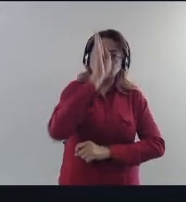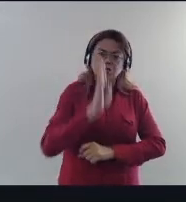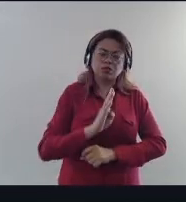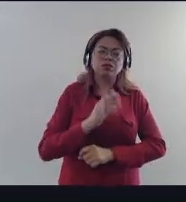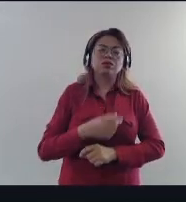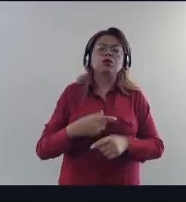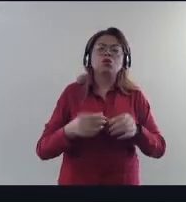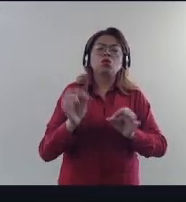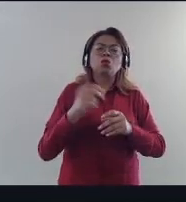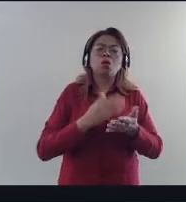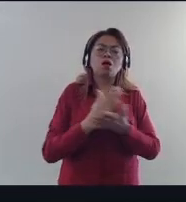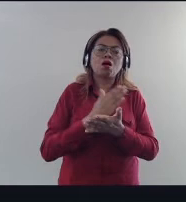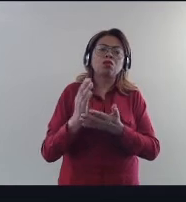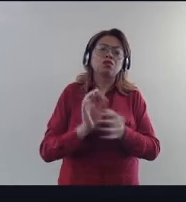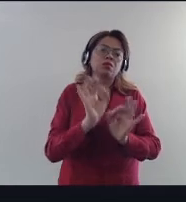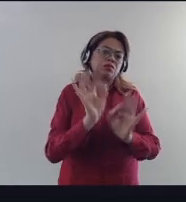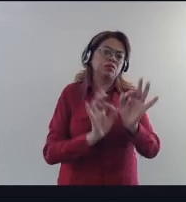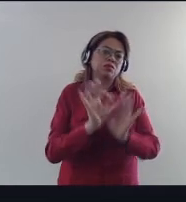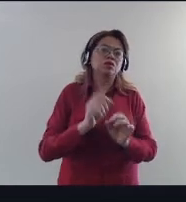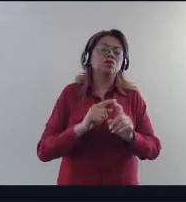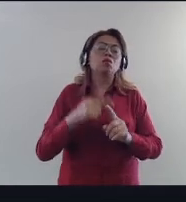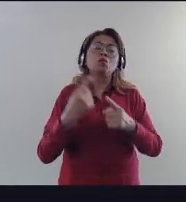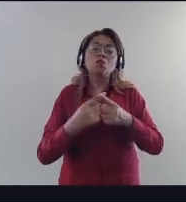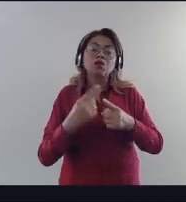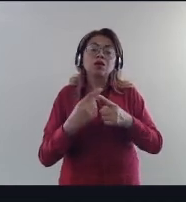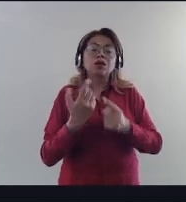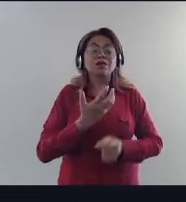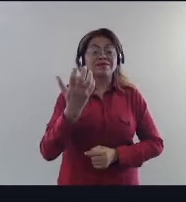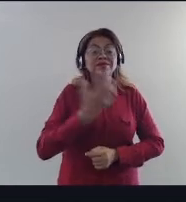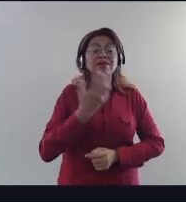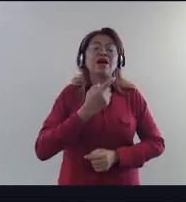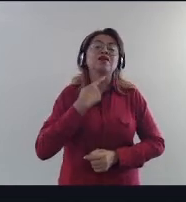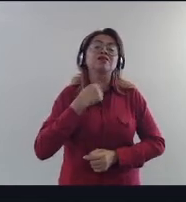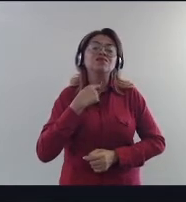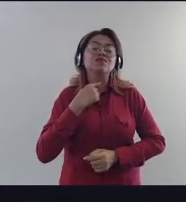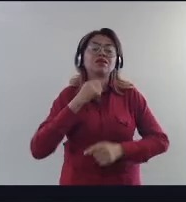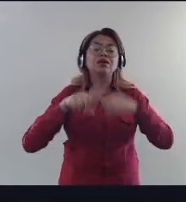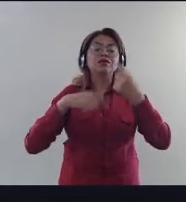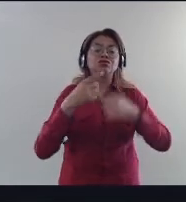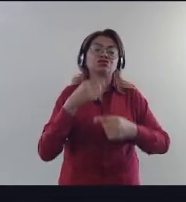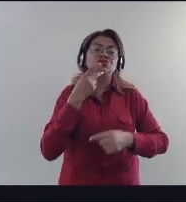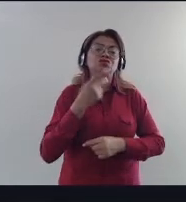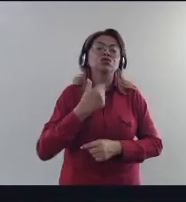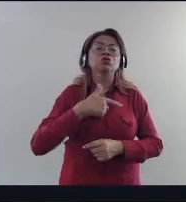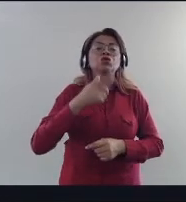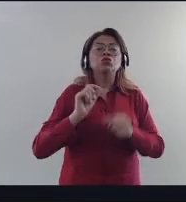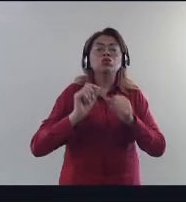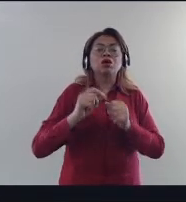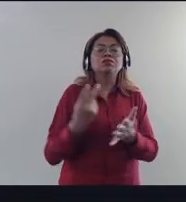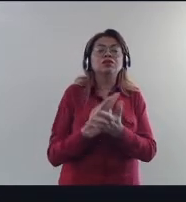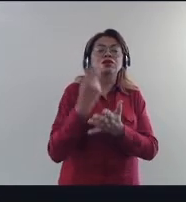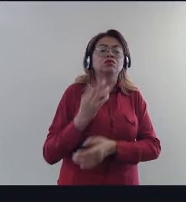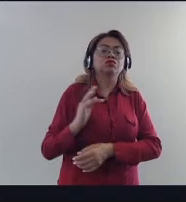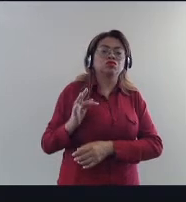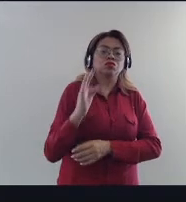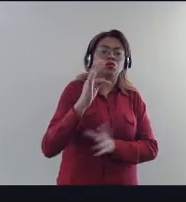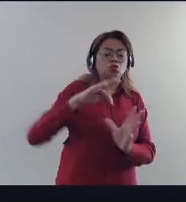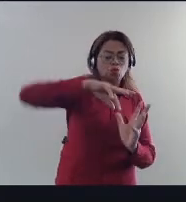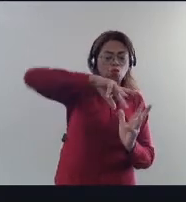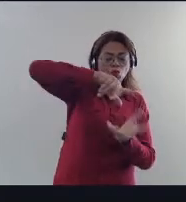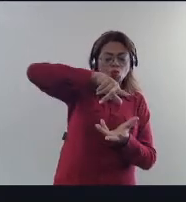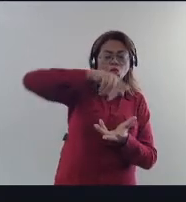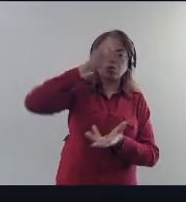justamente para criar o futuro que eles desejam para o Brasil e para o mundo. Então, isso é muito importante a gente